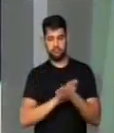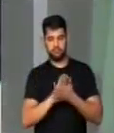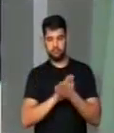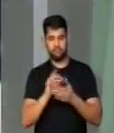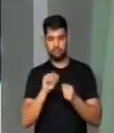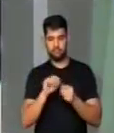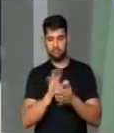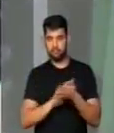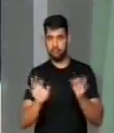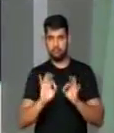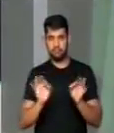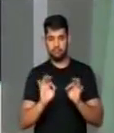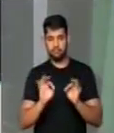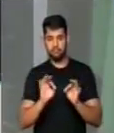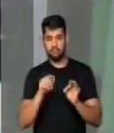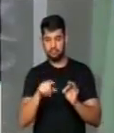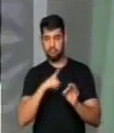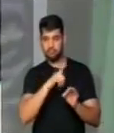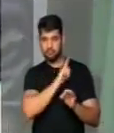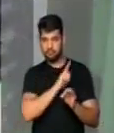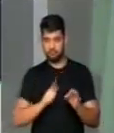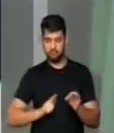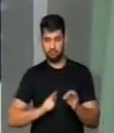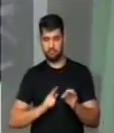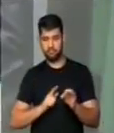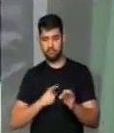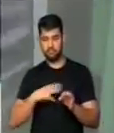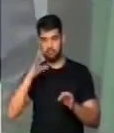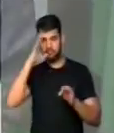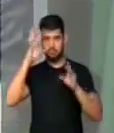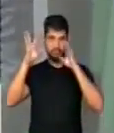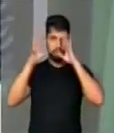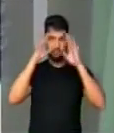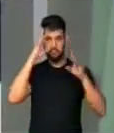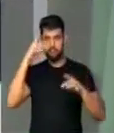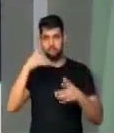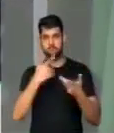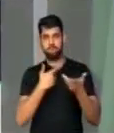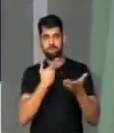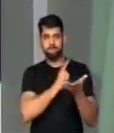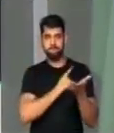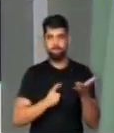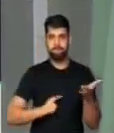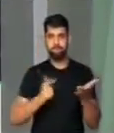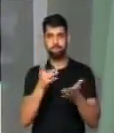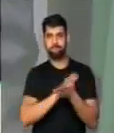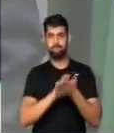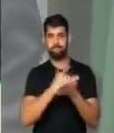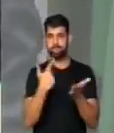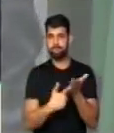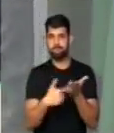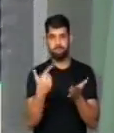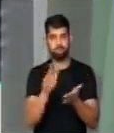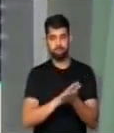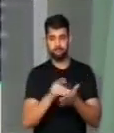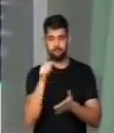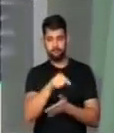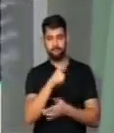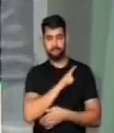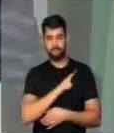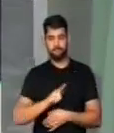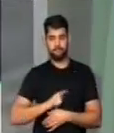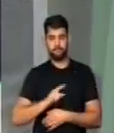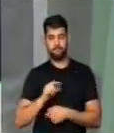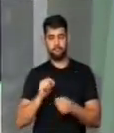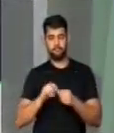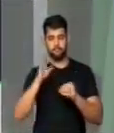foi cumprido. Então, esse é o governo da ilusão, esse é o governo que não tinha compromisso, esse é o governo